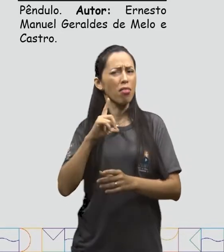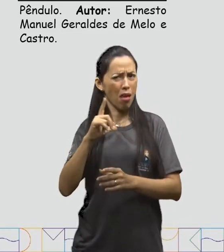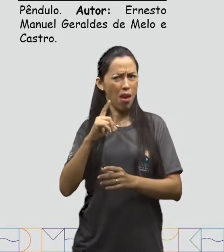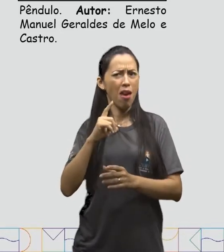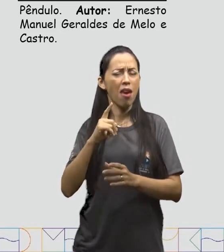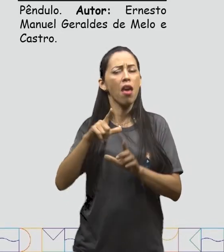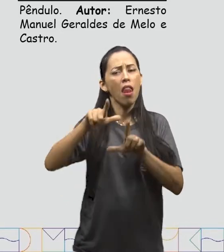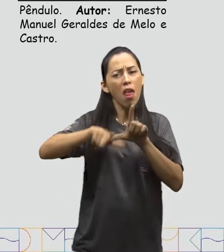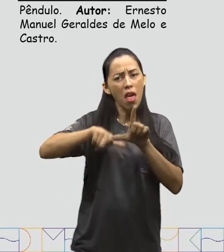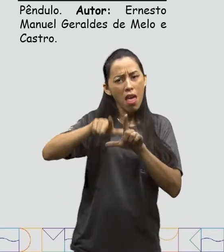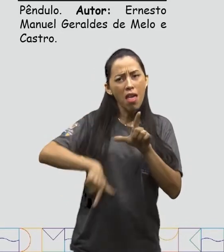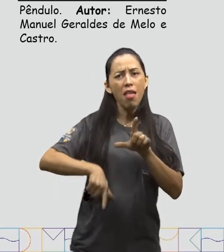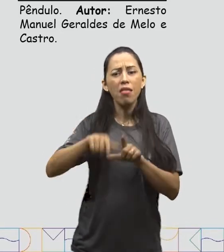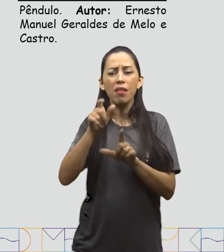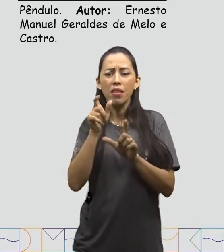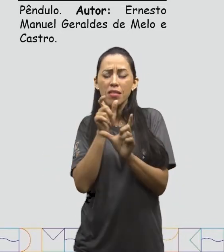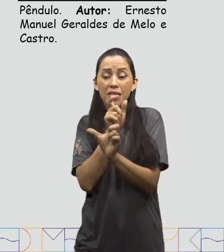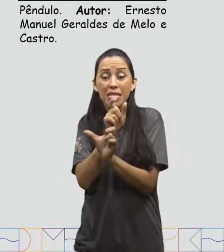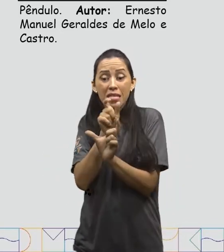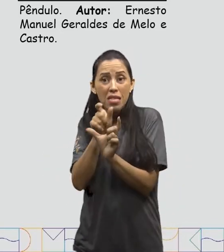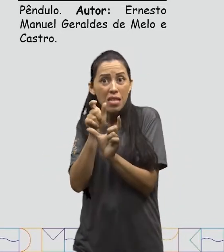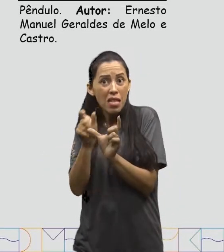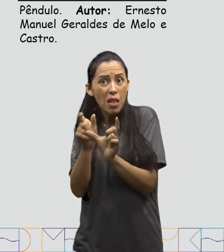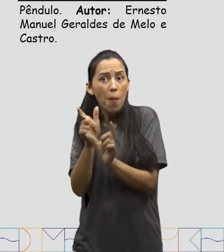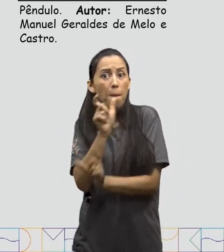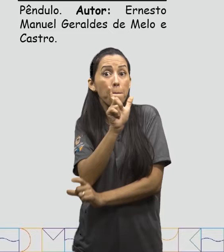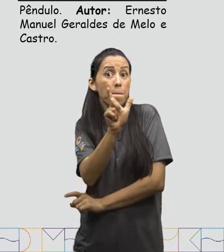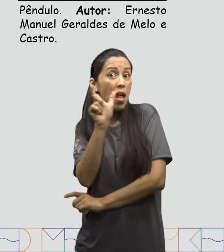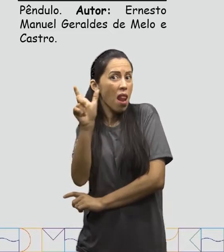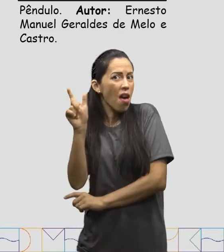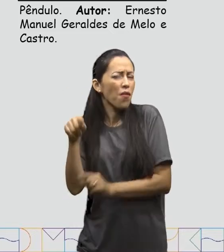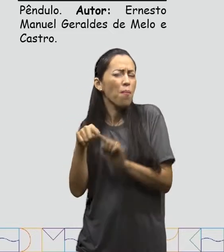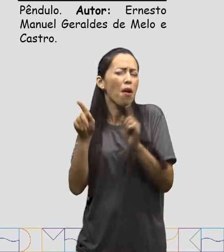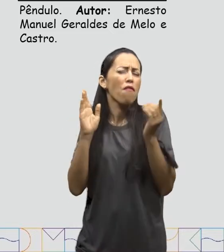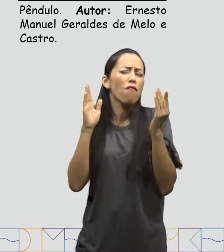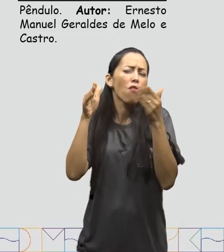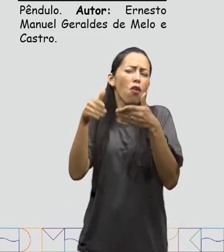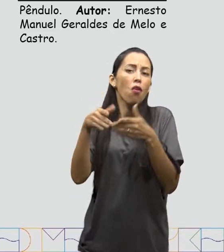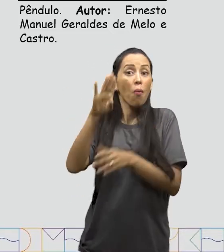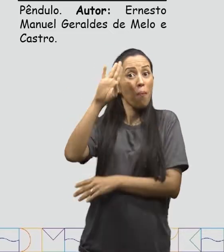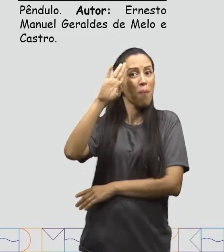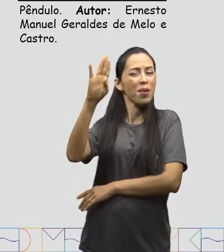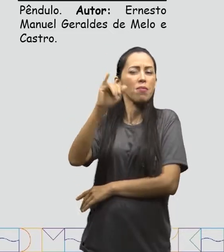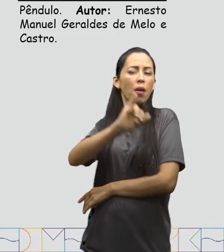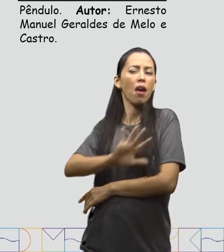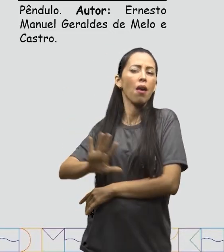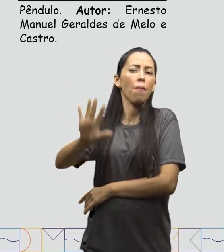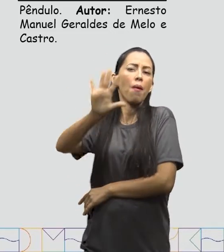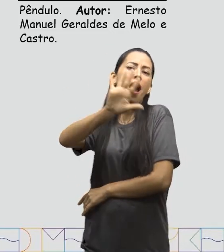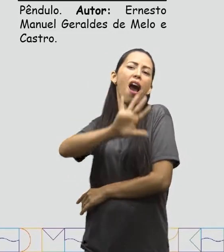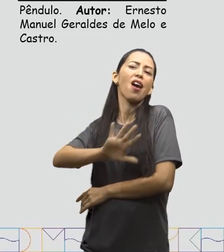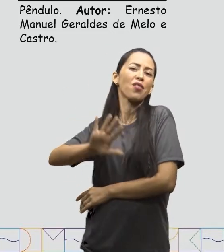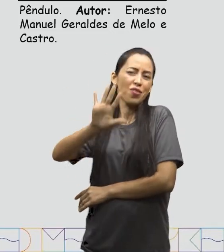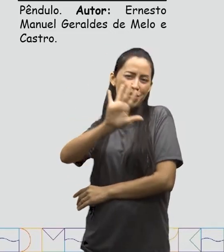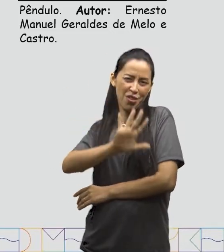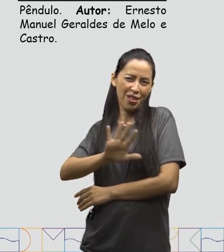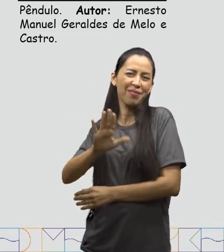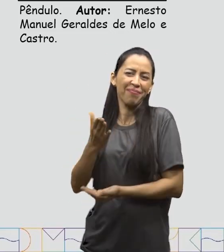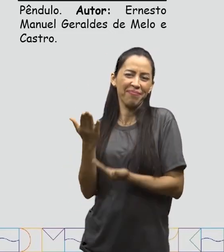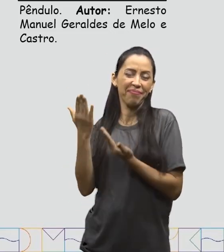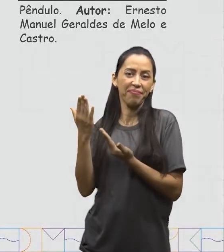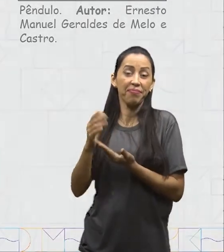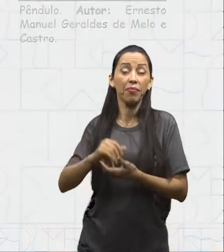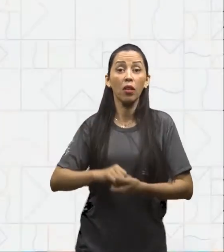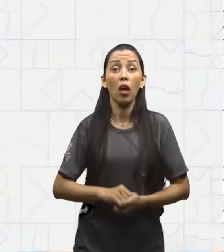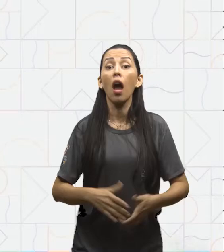utilizar letras, sílabas, palavras, tem como foco principal a imagem formada, o